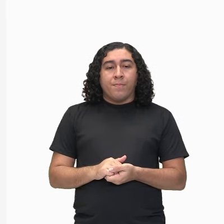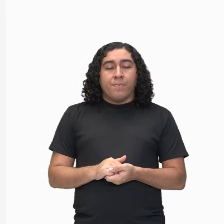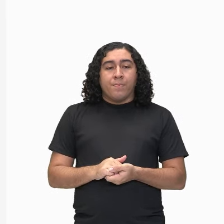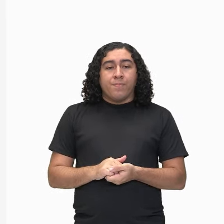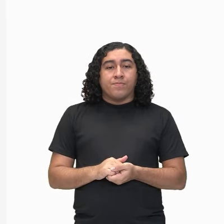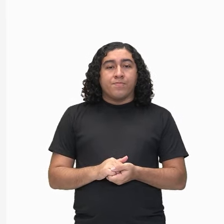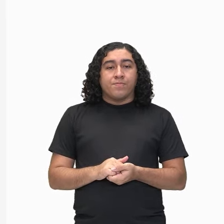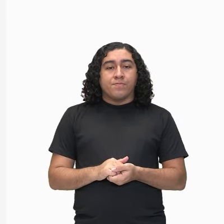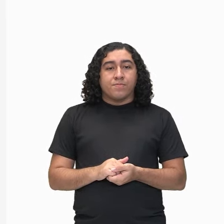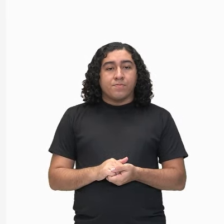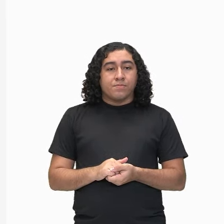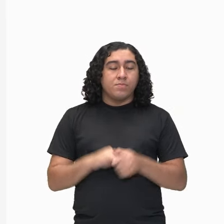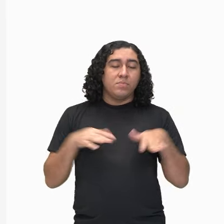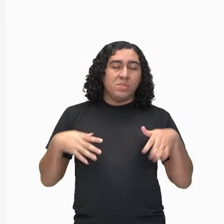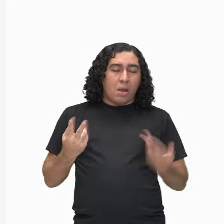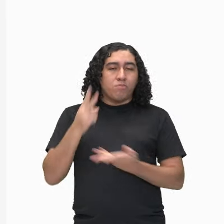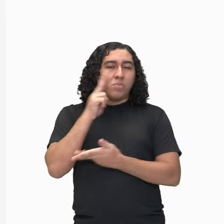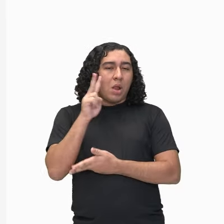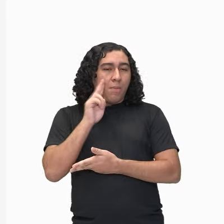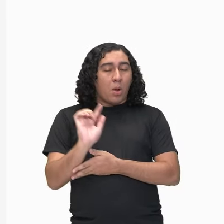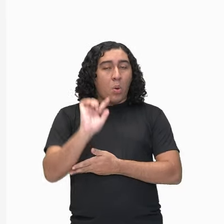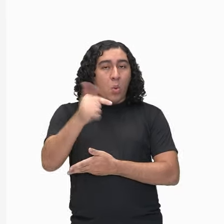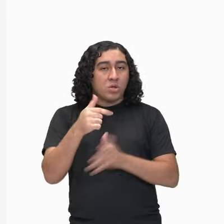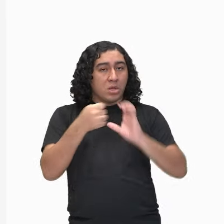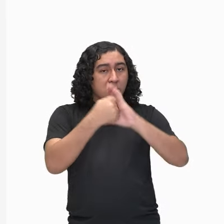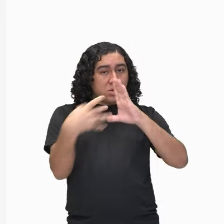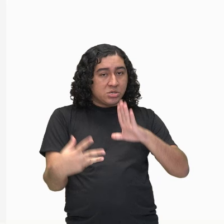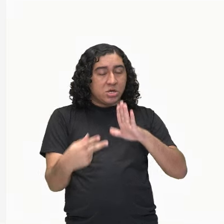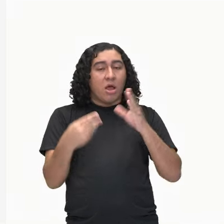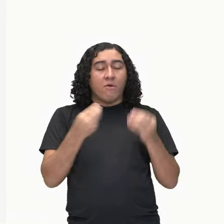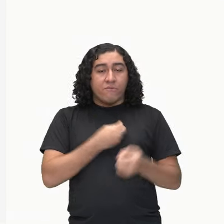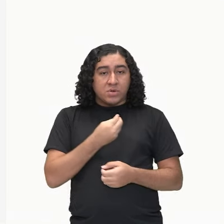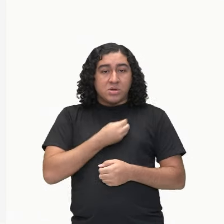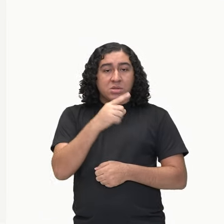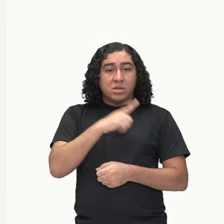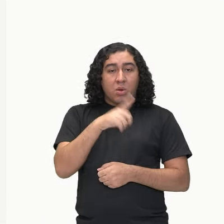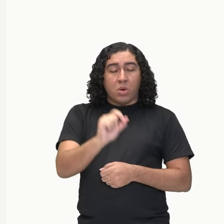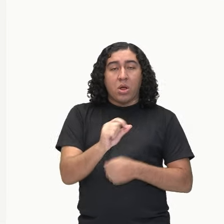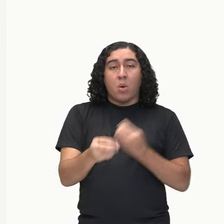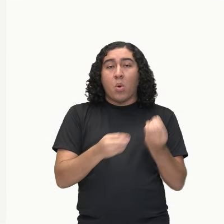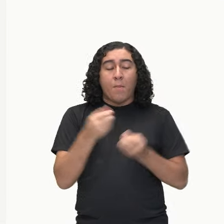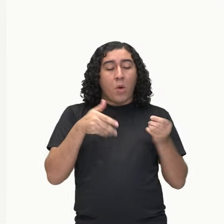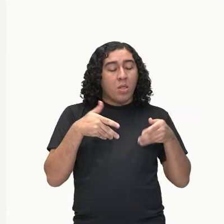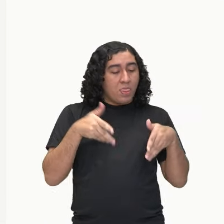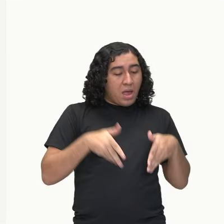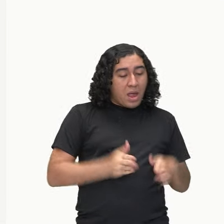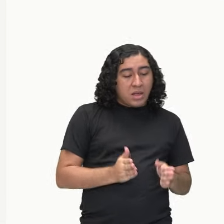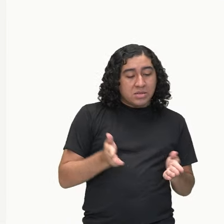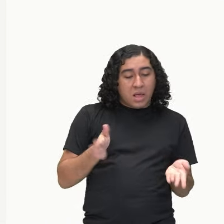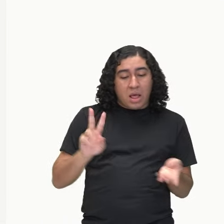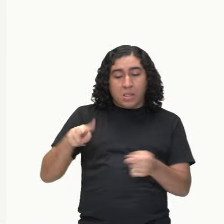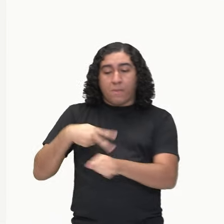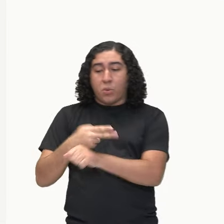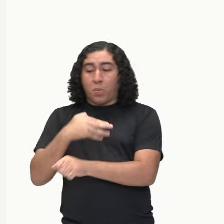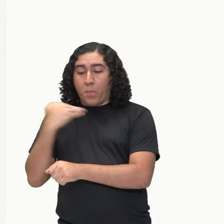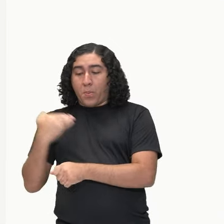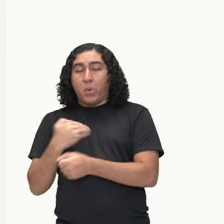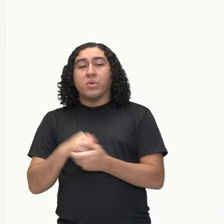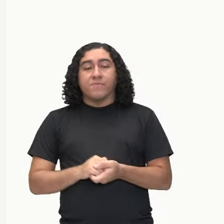não deixando de falar uma outra característica de qualquer ser vivo, o ciclo de vida dos moluscos. Eles vão possuir uma